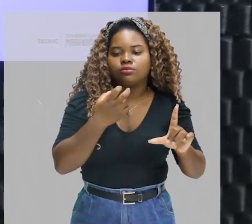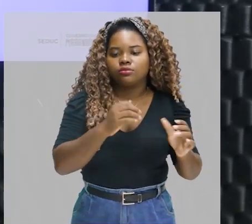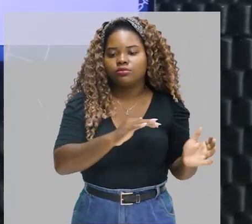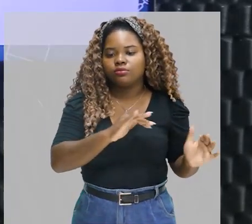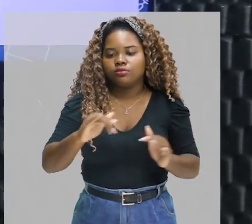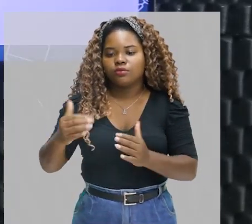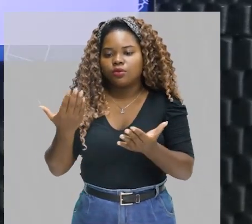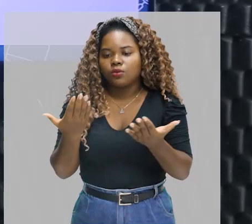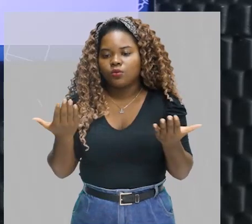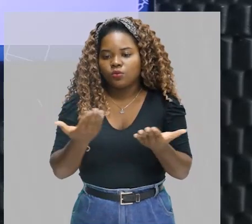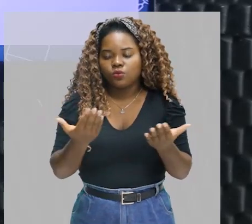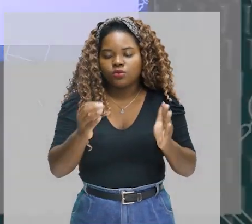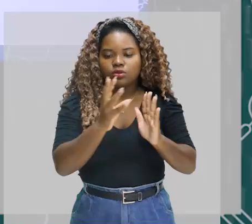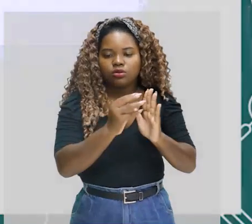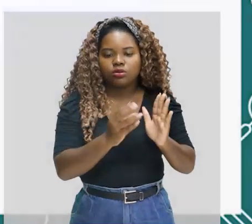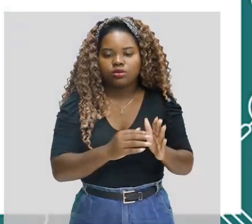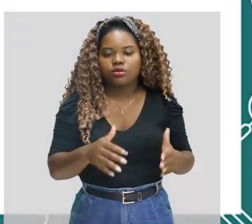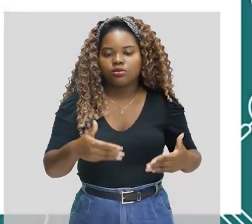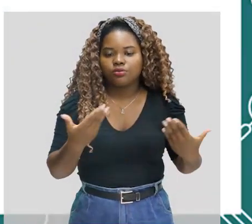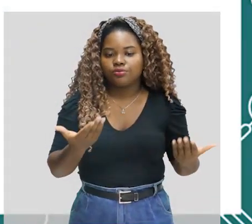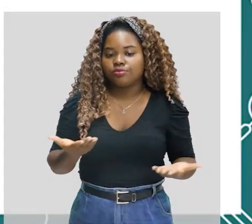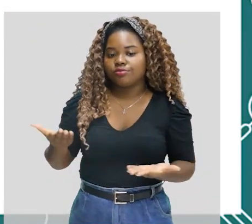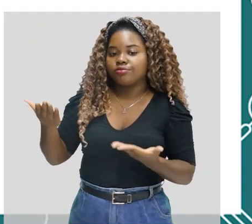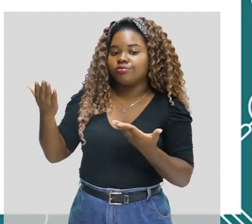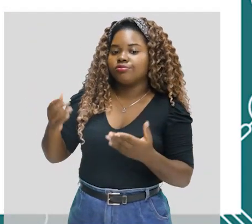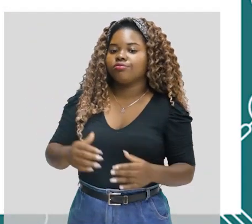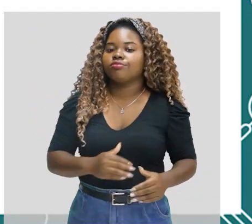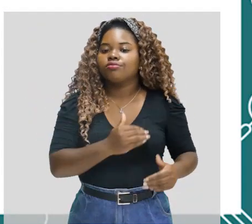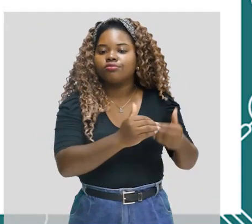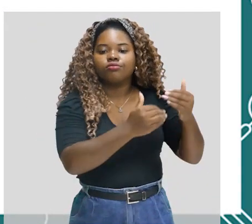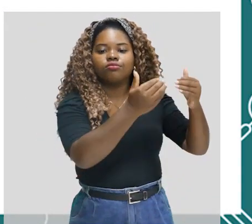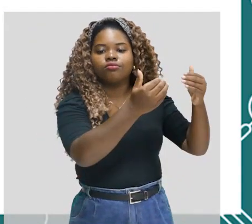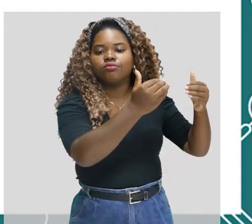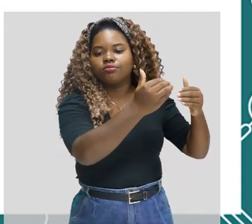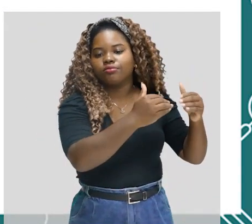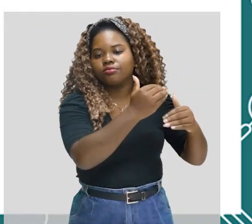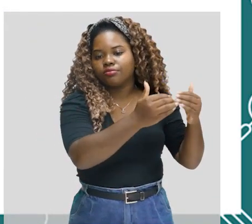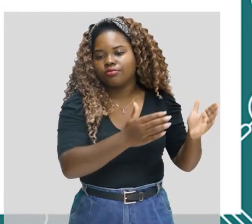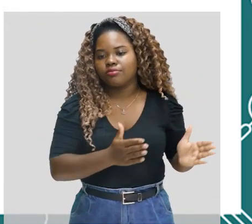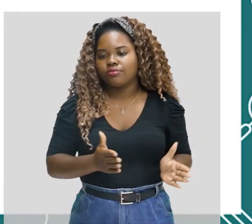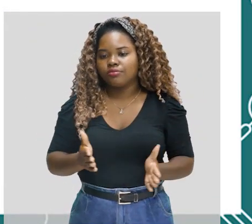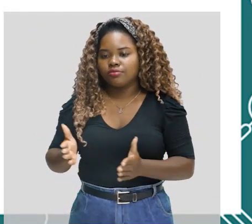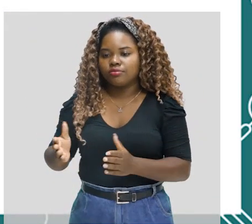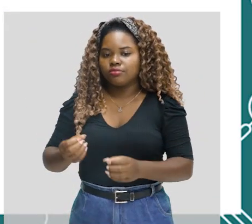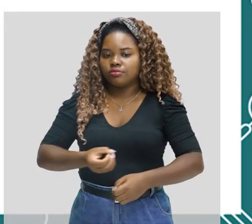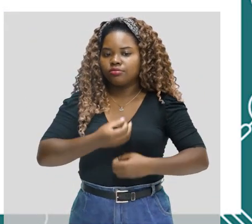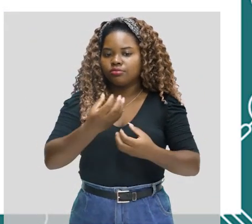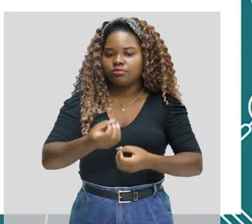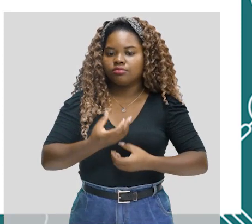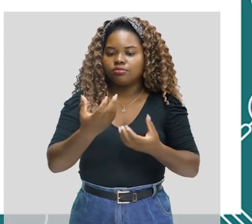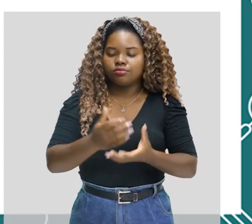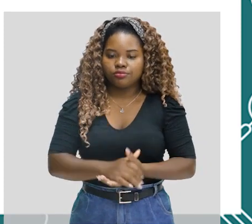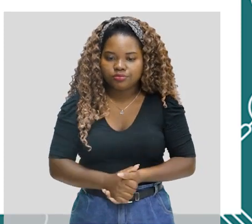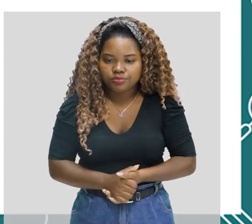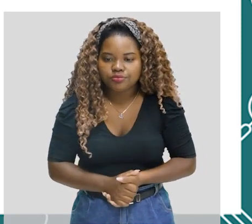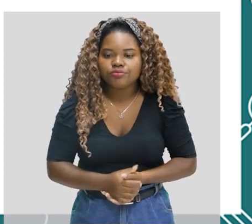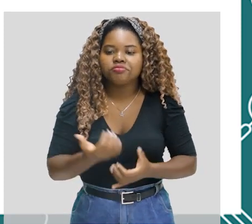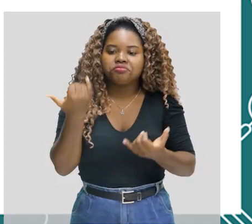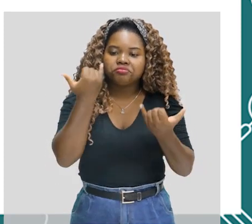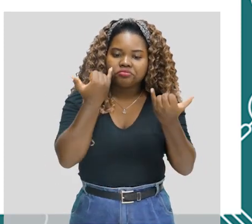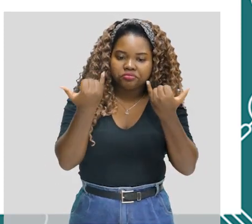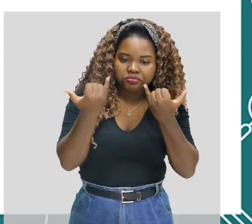de hoje, nós vamos falar sobre a evolução dos processos de produção e de registros